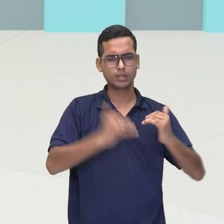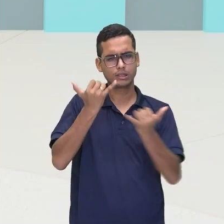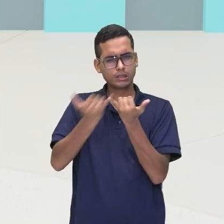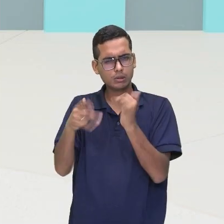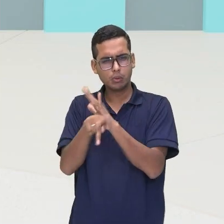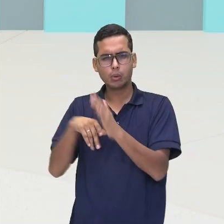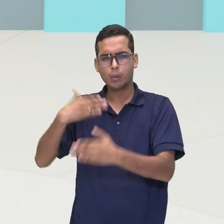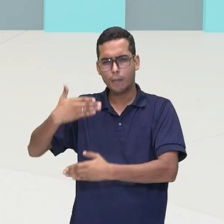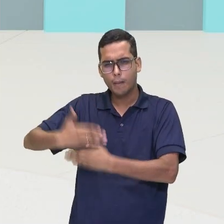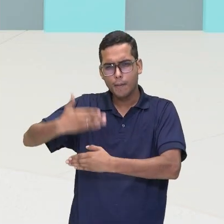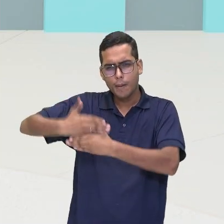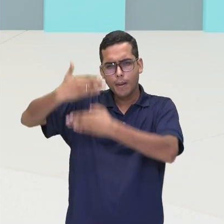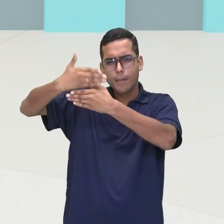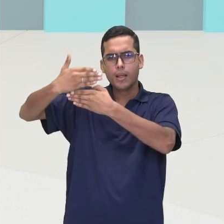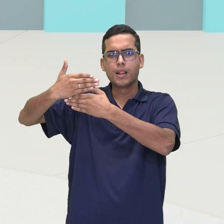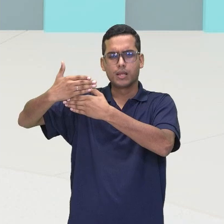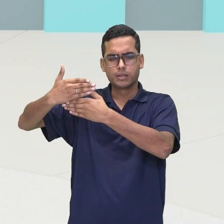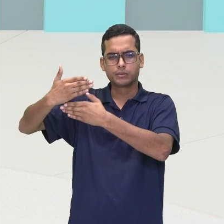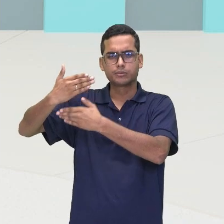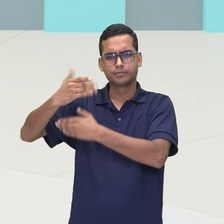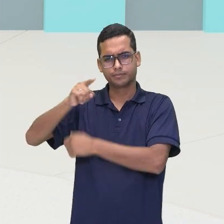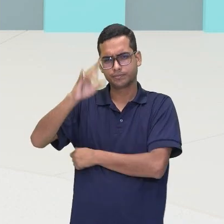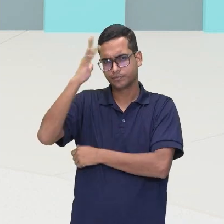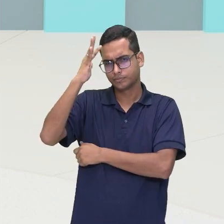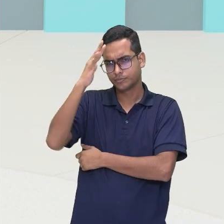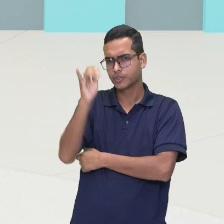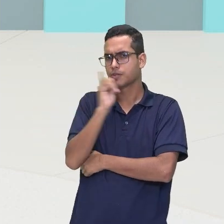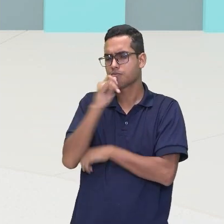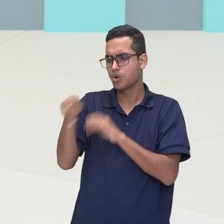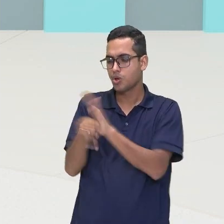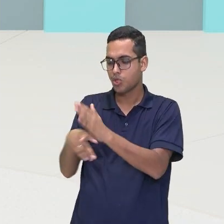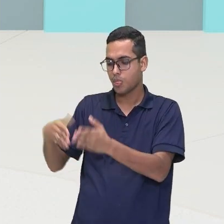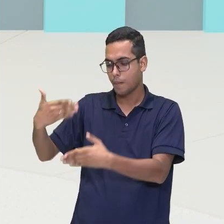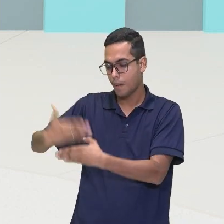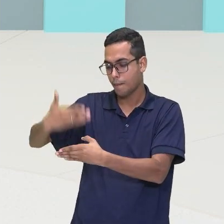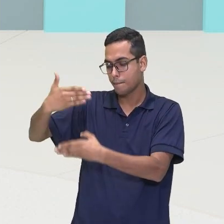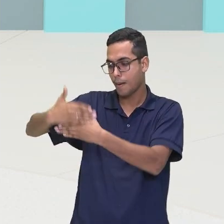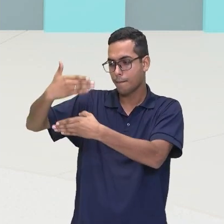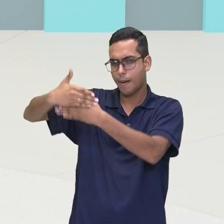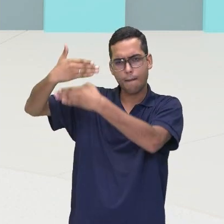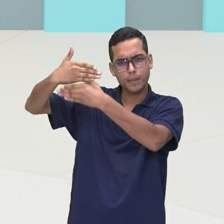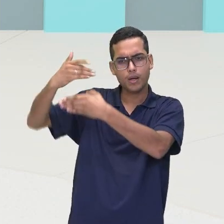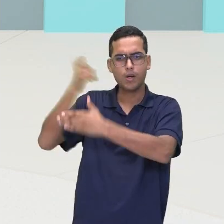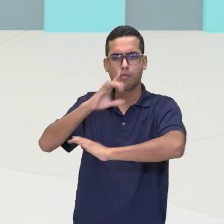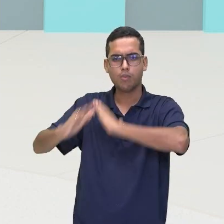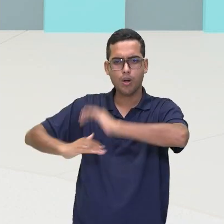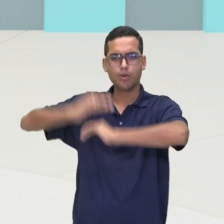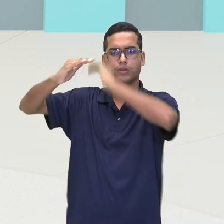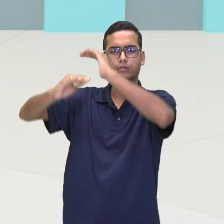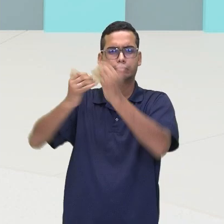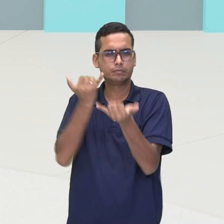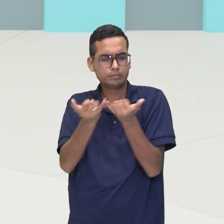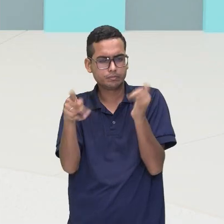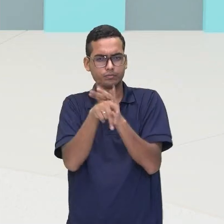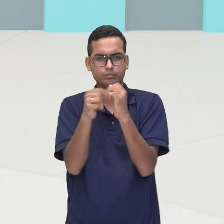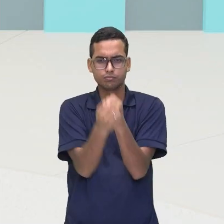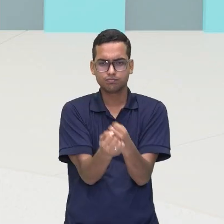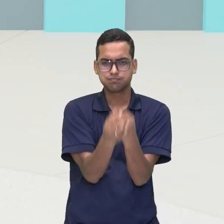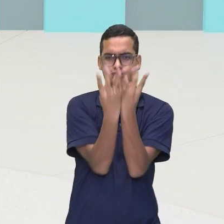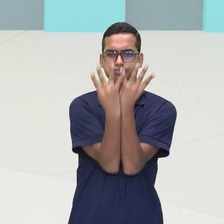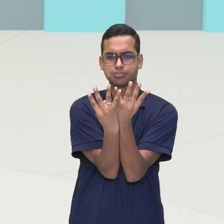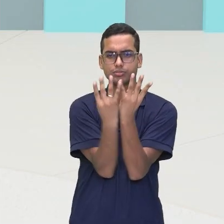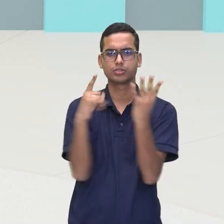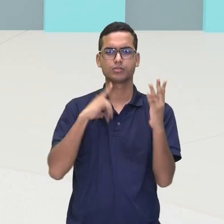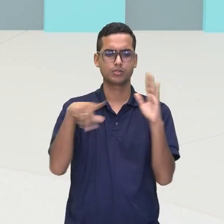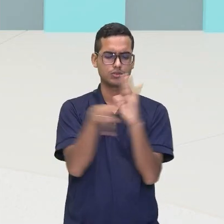um momento como se fosse um jogo de carta, que você vai fazendo as pirâmides e